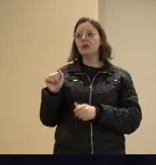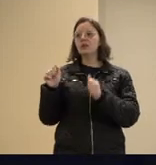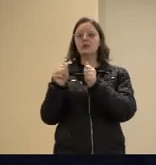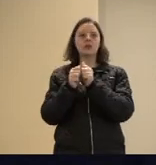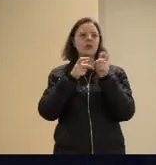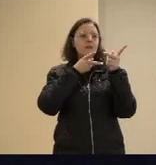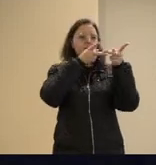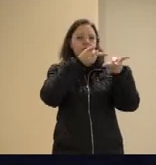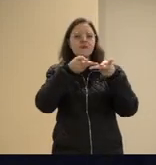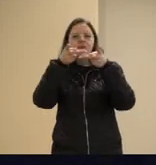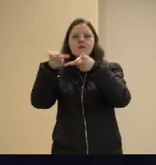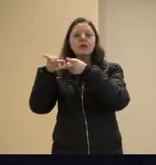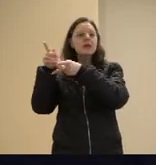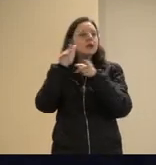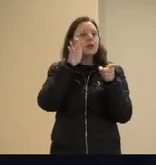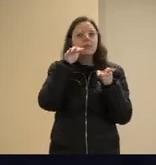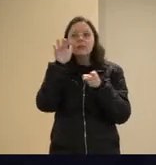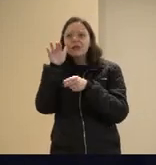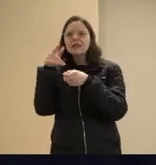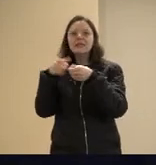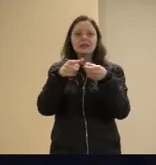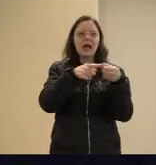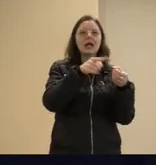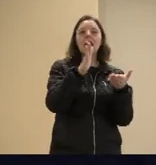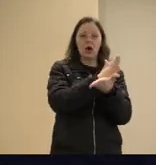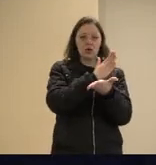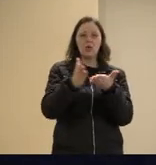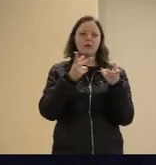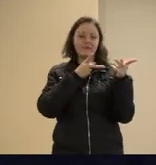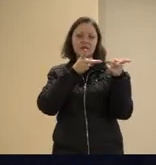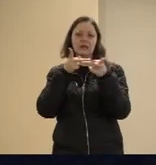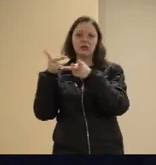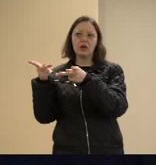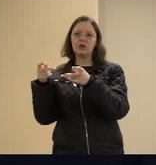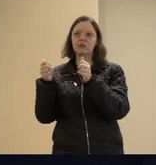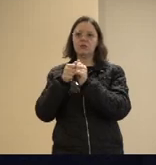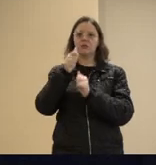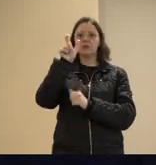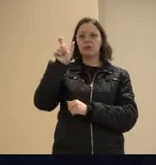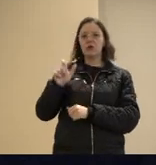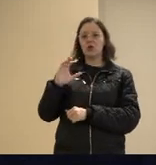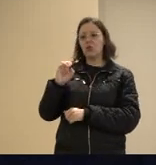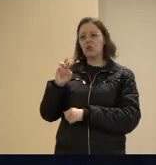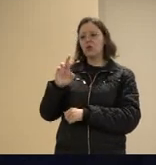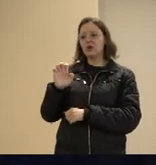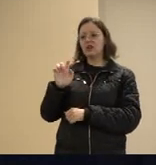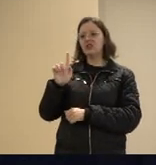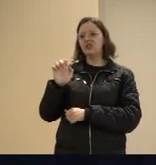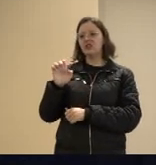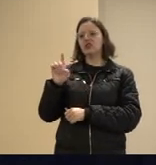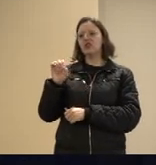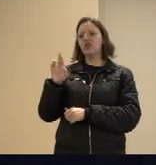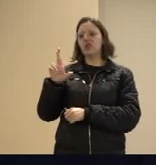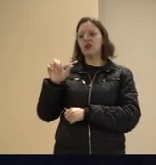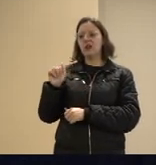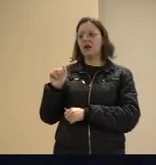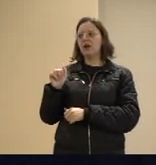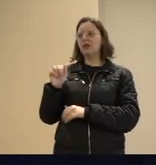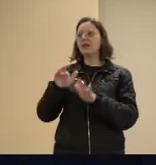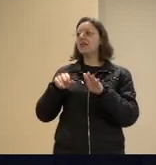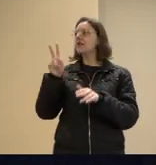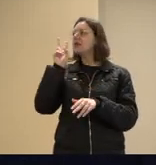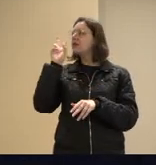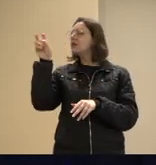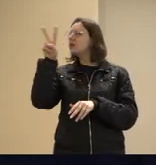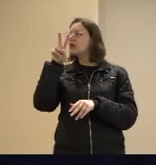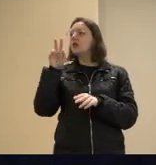que foram feitas em algumas cidades, pela corregedora diretamente, talvez tenha alguém aqui, eu não estou visualizando, que tenha